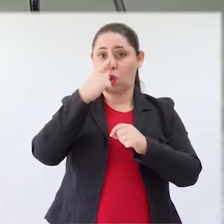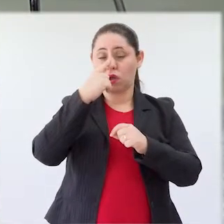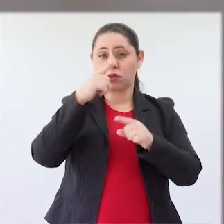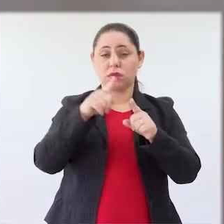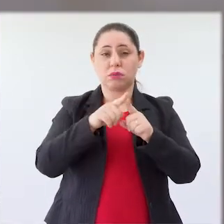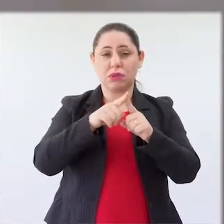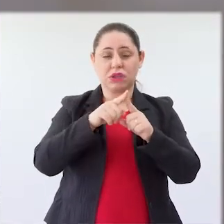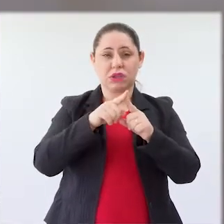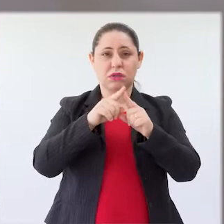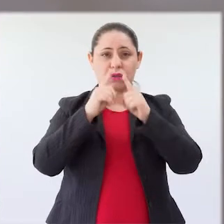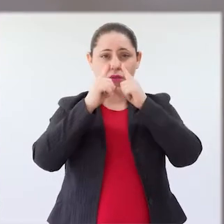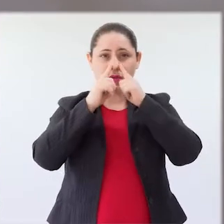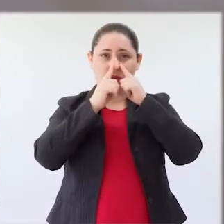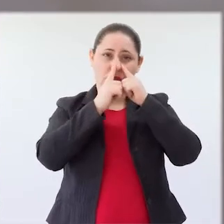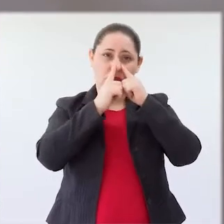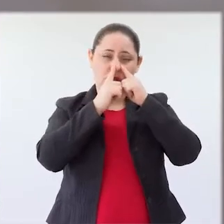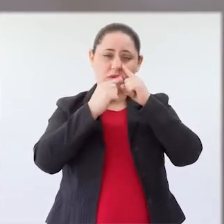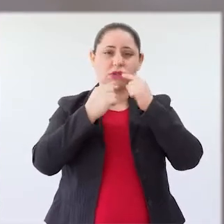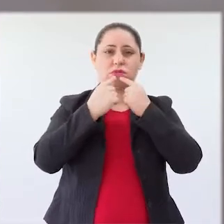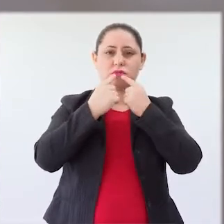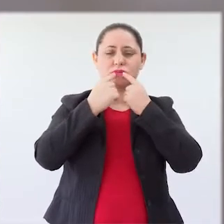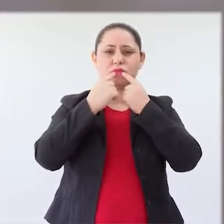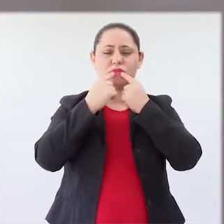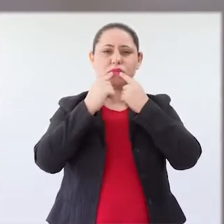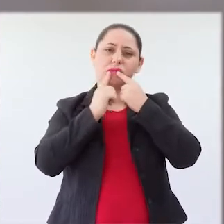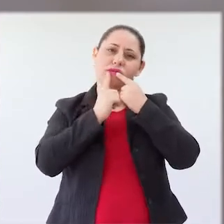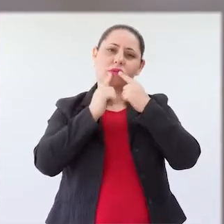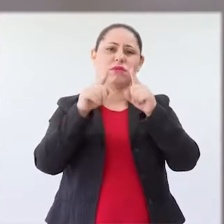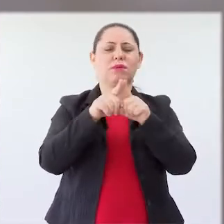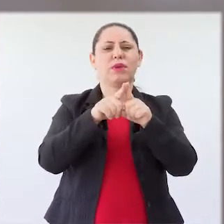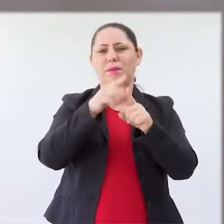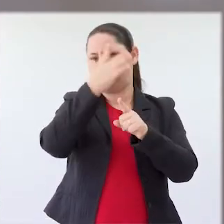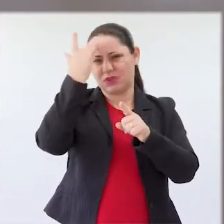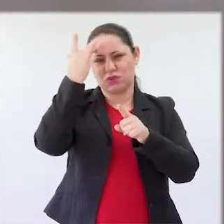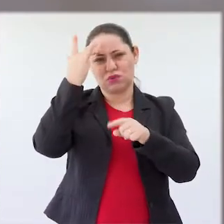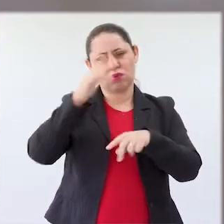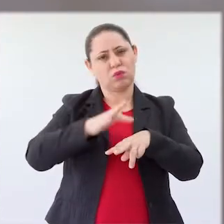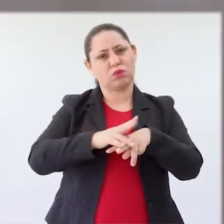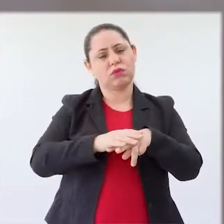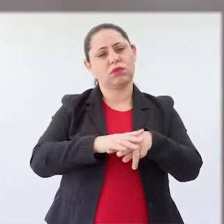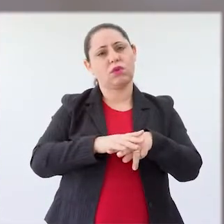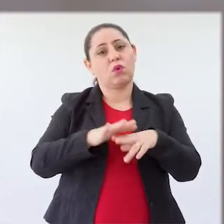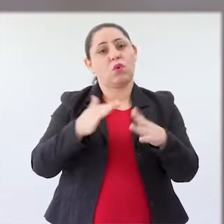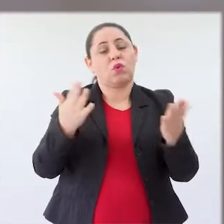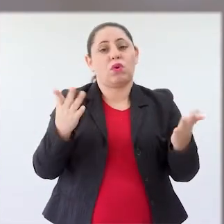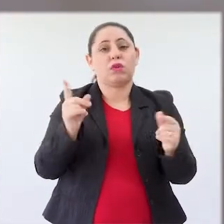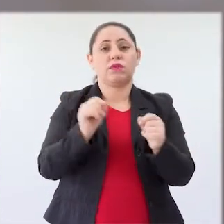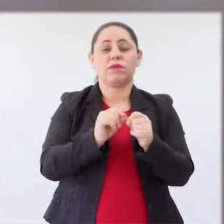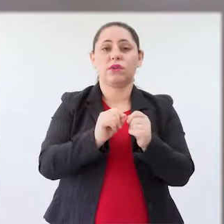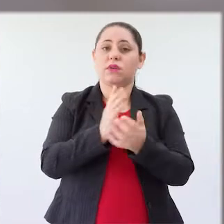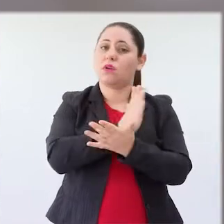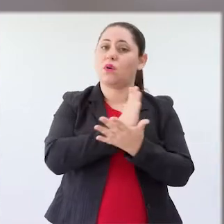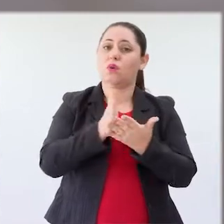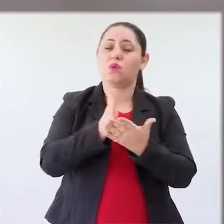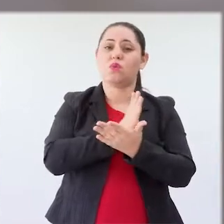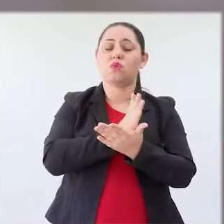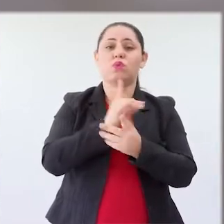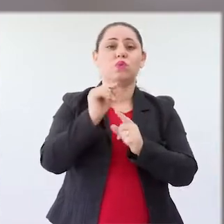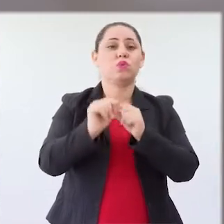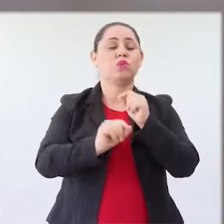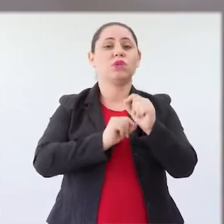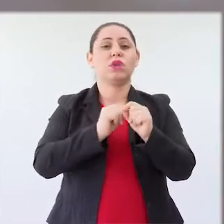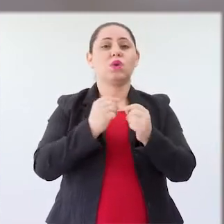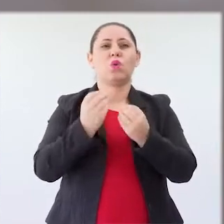alterações ou assimetria de um lábio. Existem pacientes que podem evoluir até quando a gente realiza algum tipo de procedimento